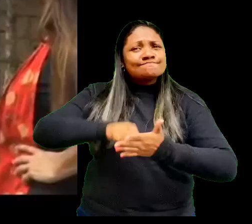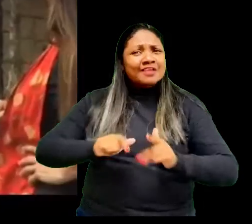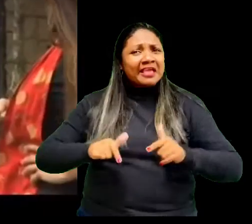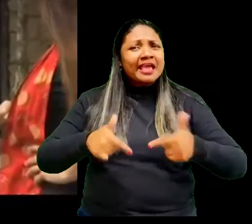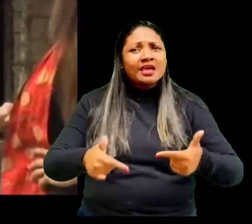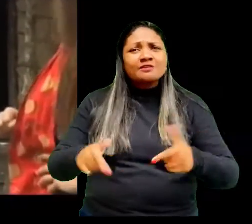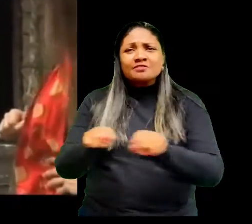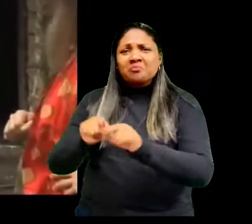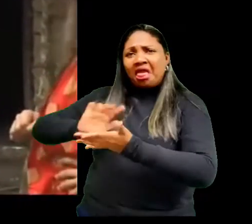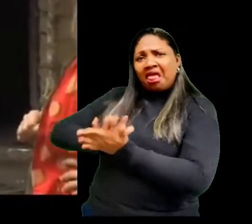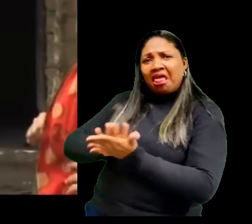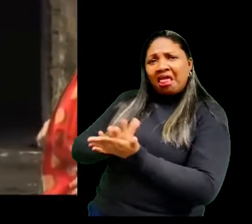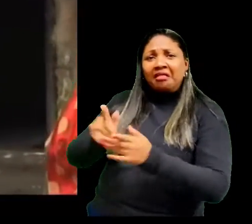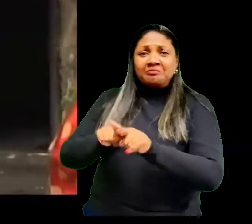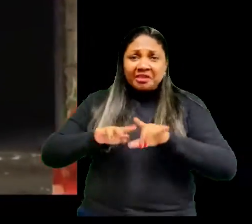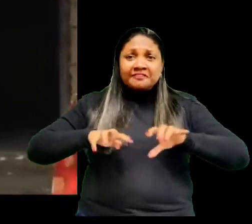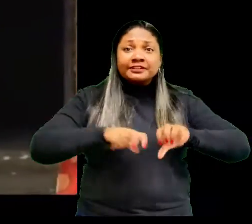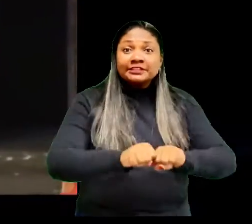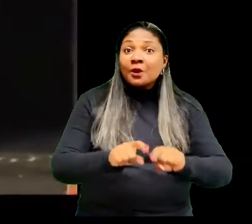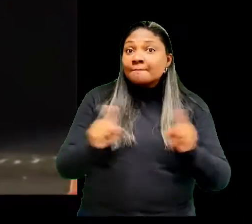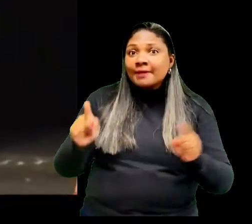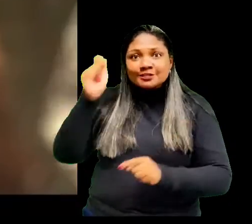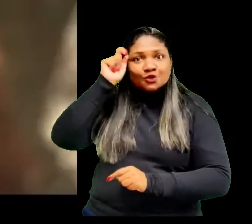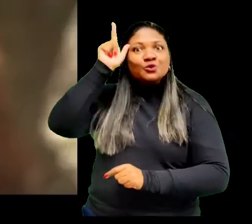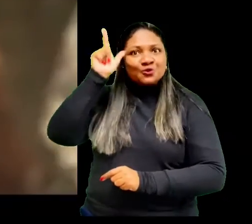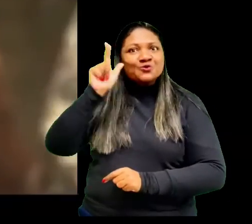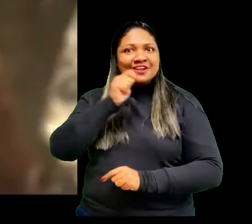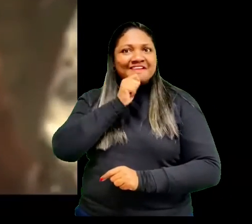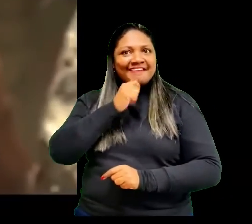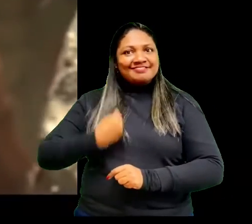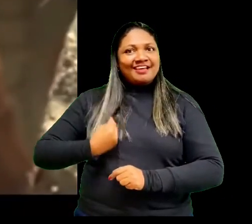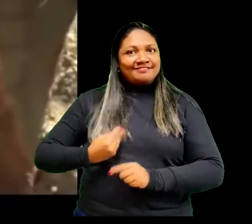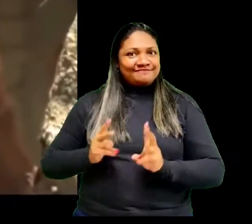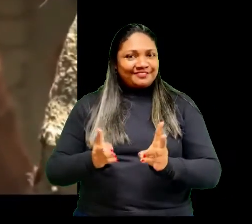massacres, invasões e ainda permanece com sua cultura viva.